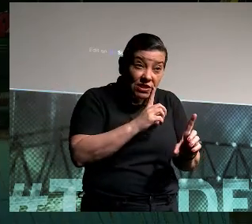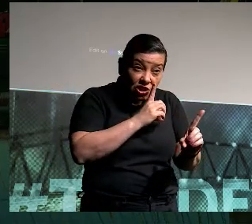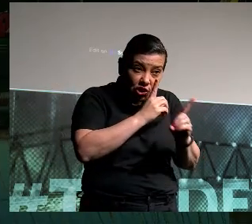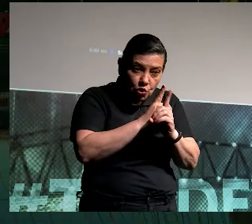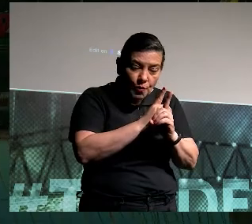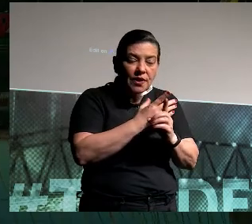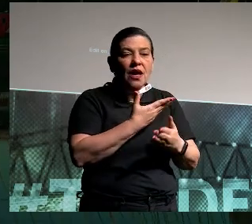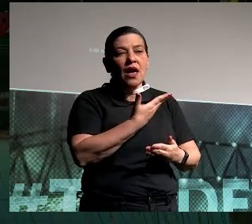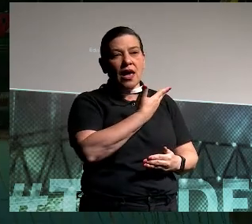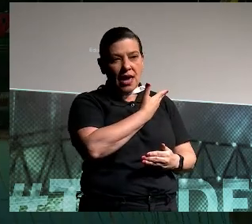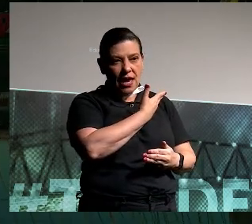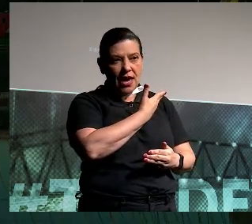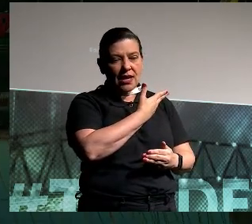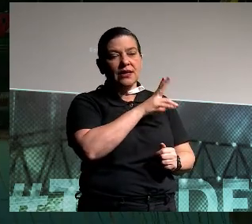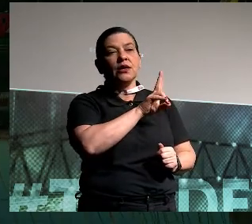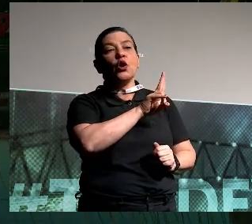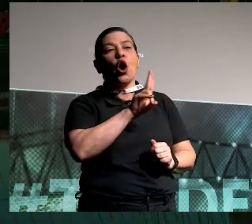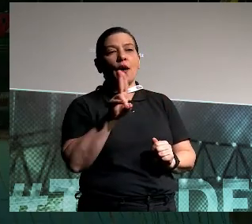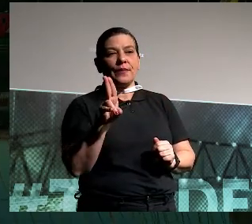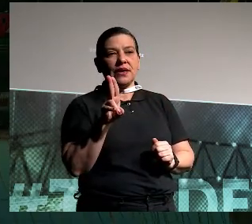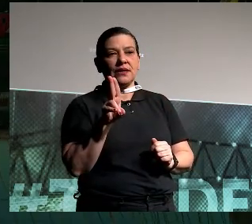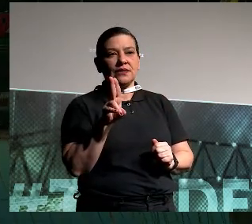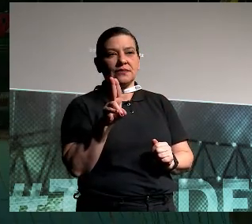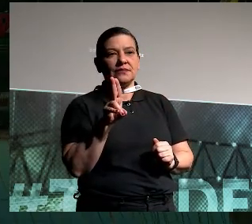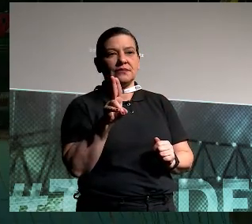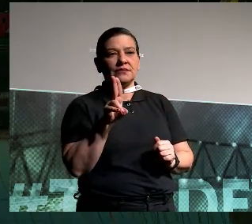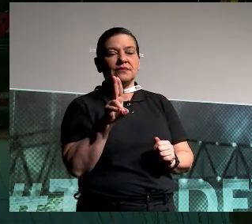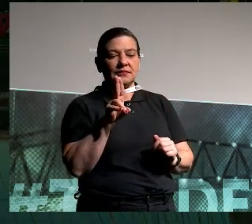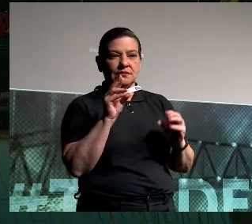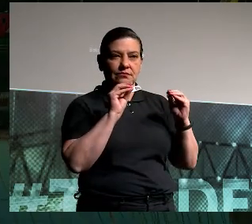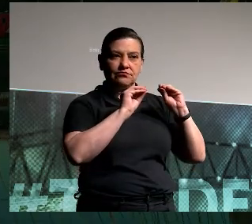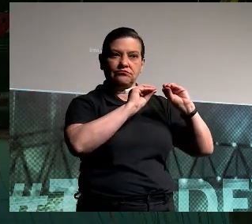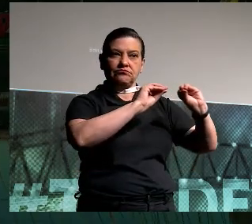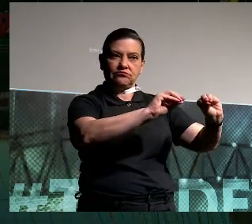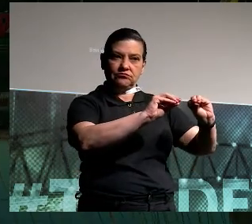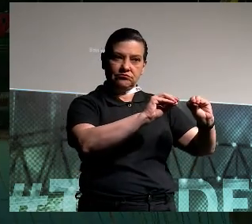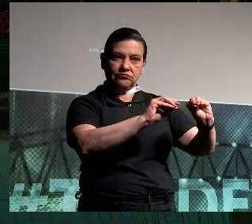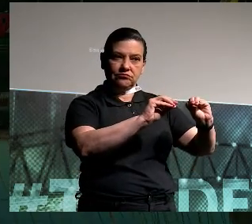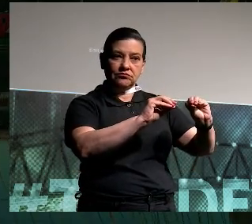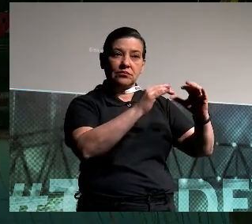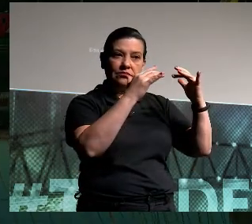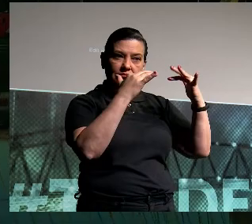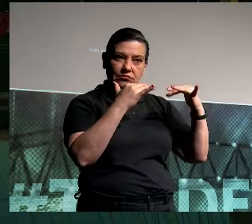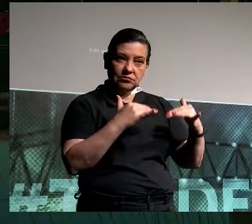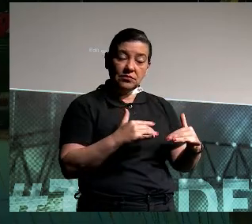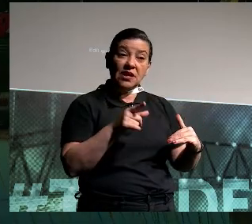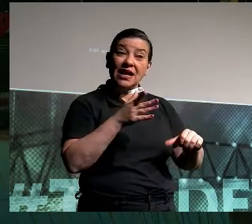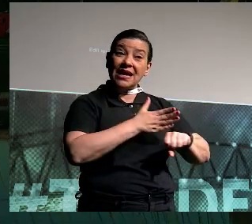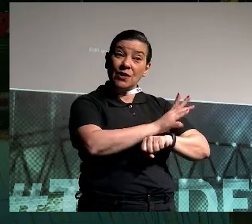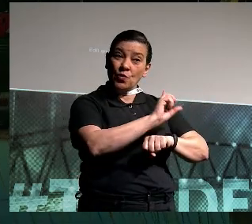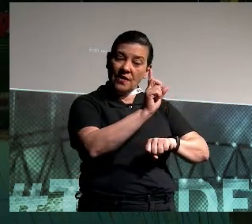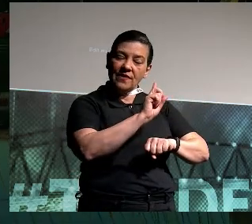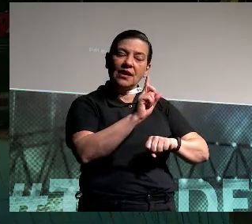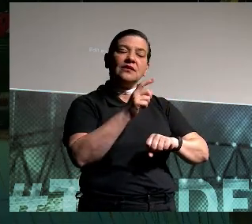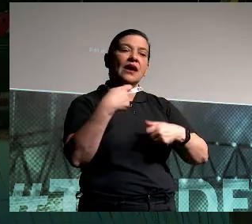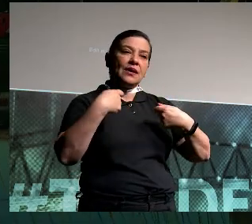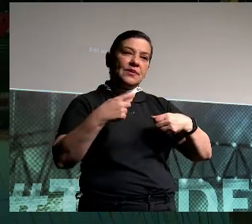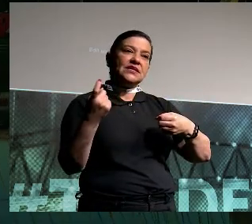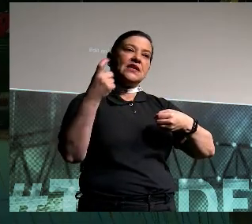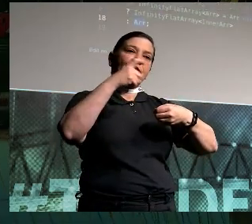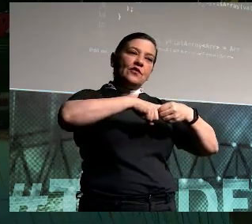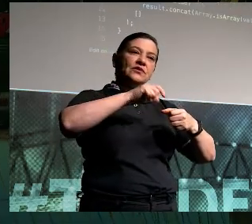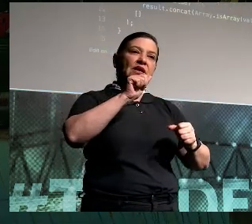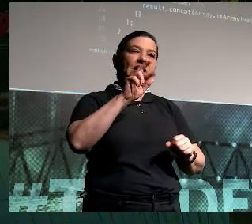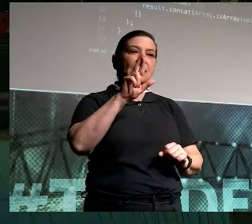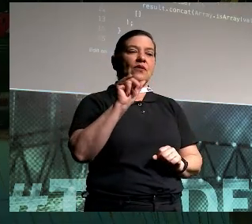chama esse cara recursivamente até que essa condição não seja válida e você vai retornar daí o array. E